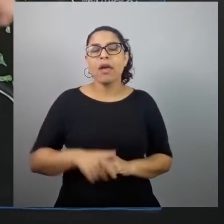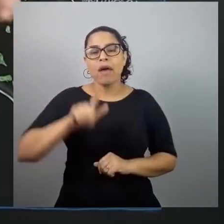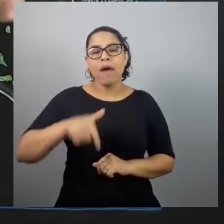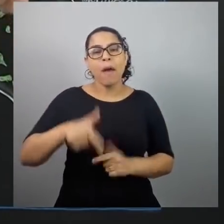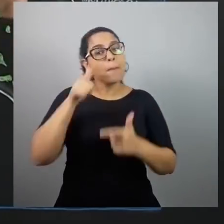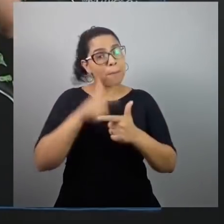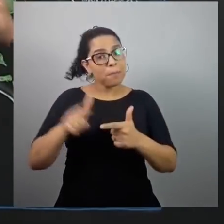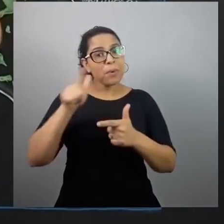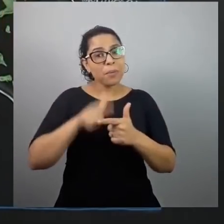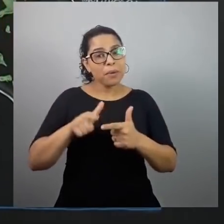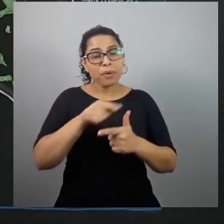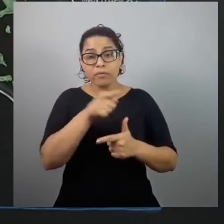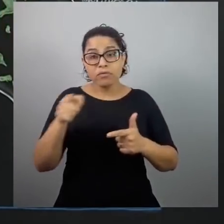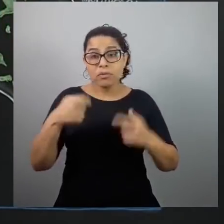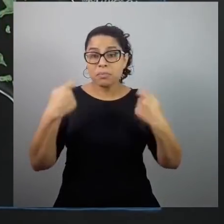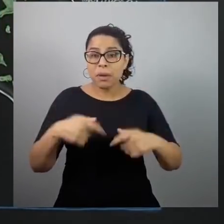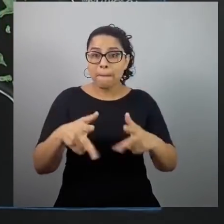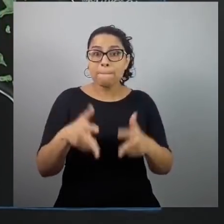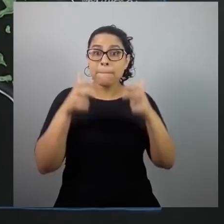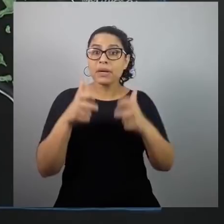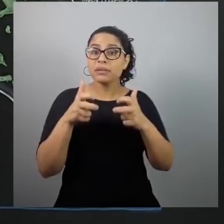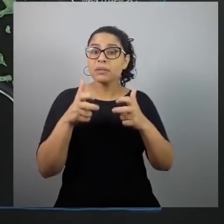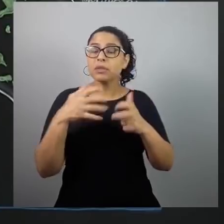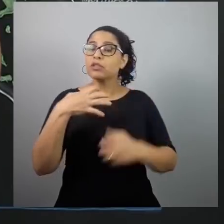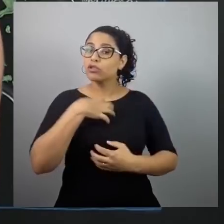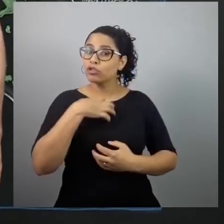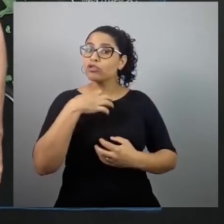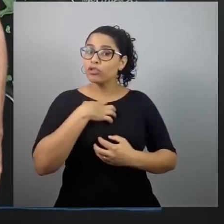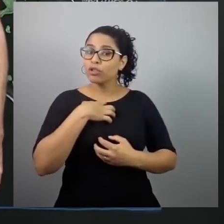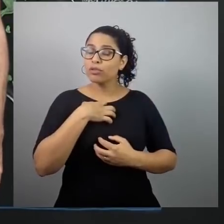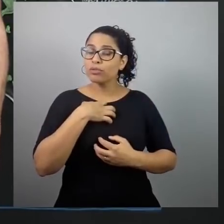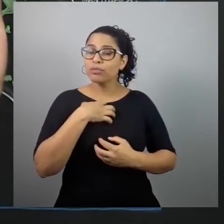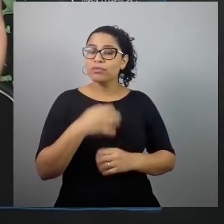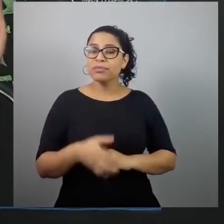Espero que vocês percebam a dimensão